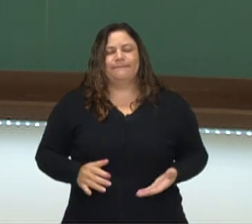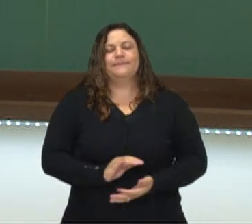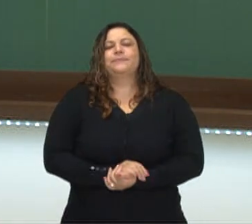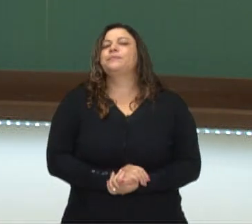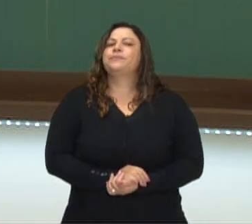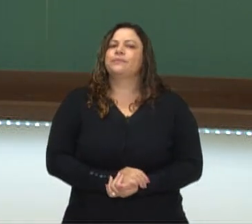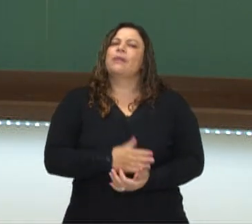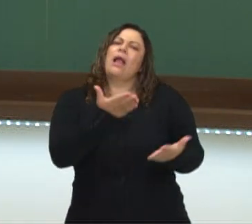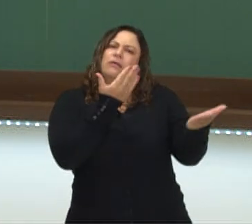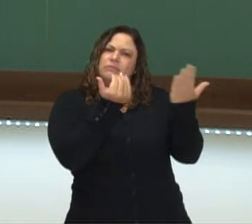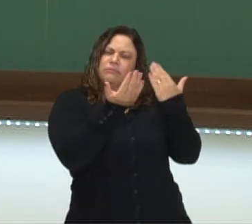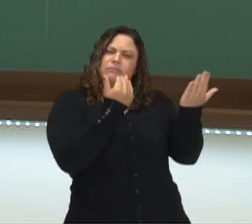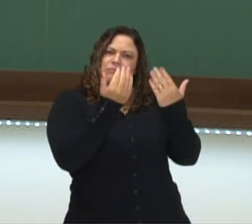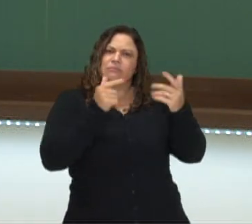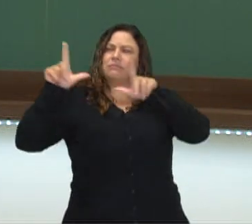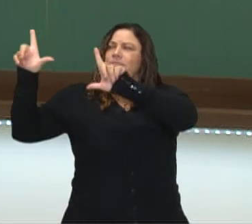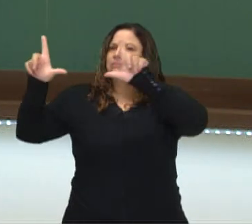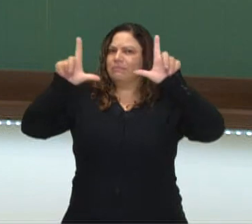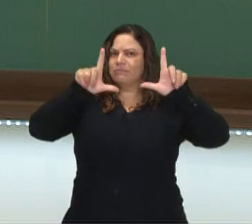Vamos conversar sobre essa imagem?